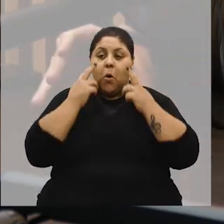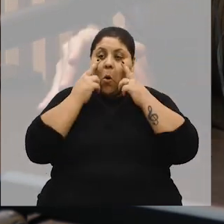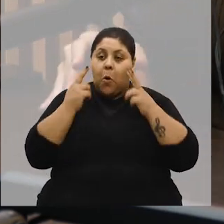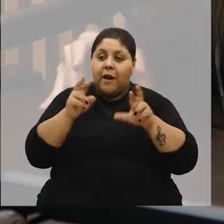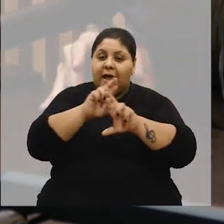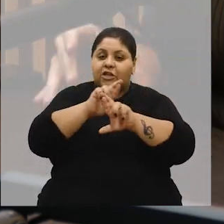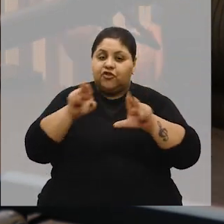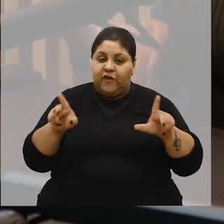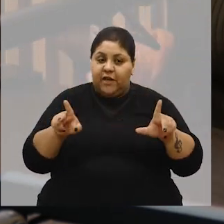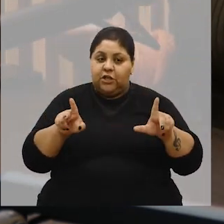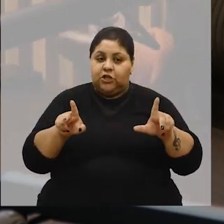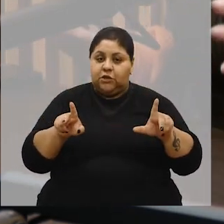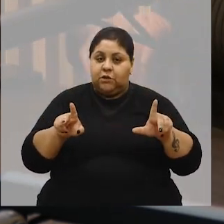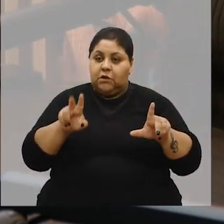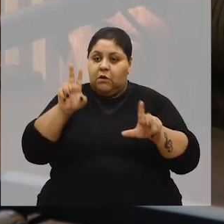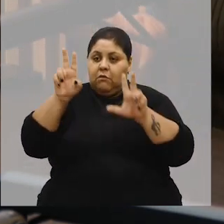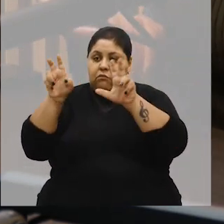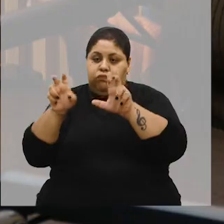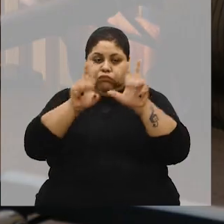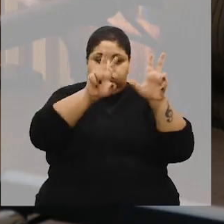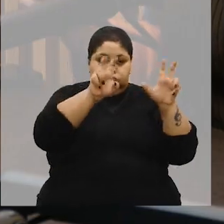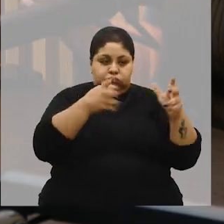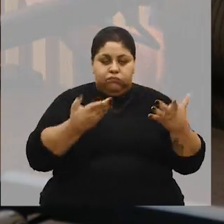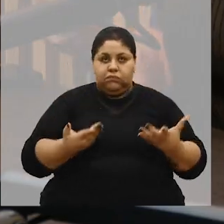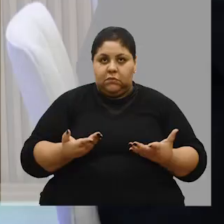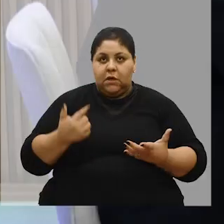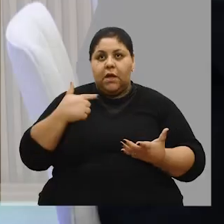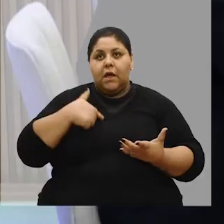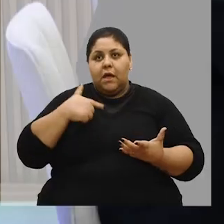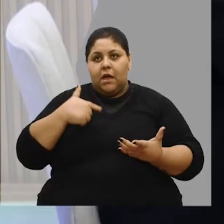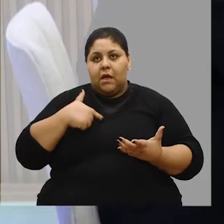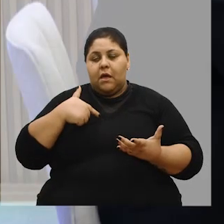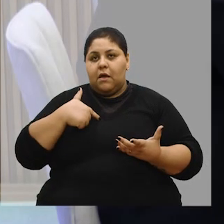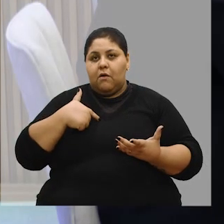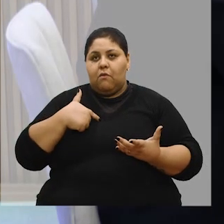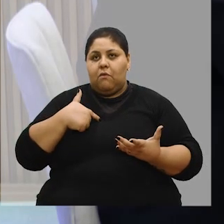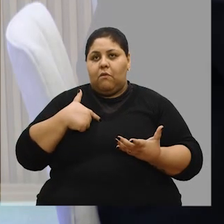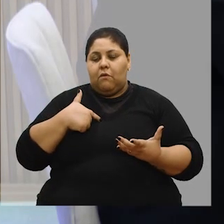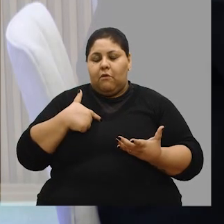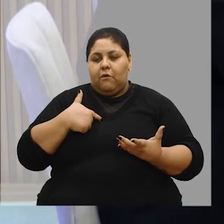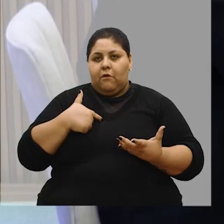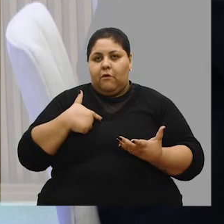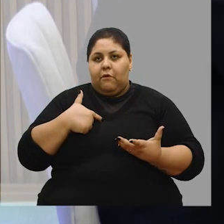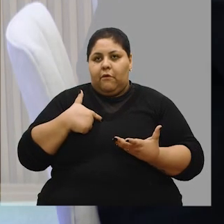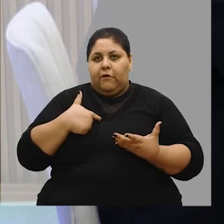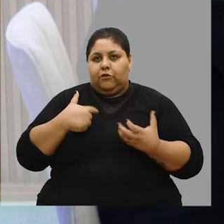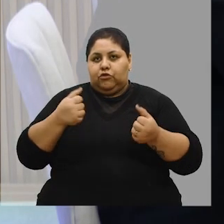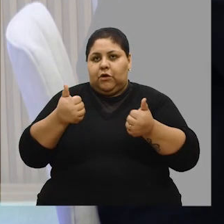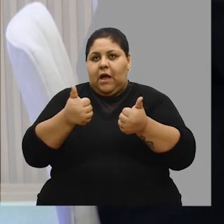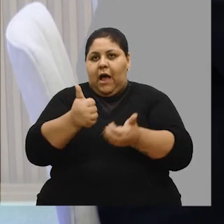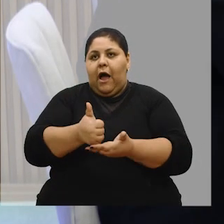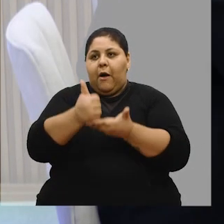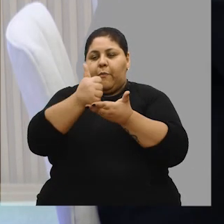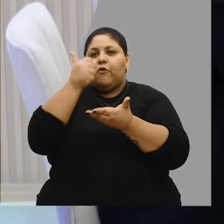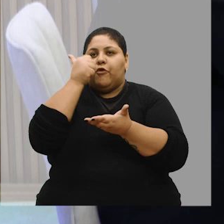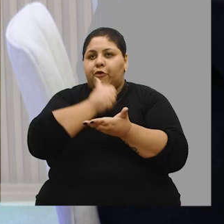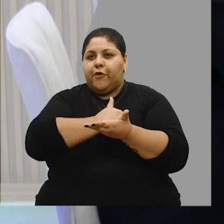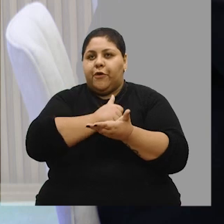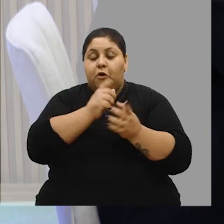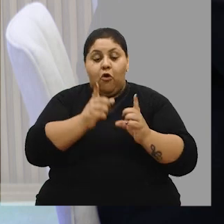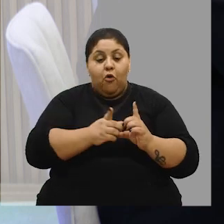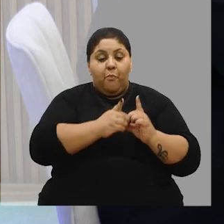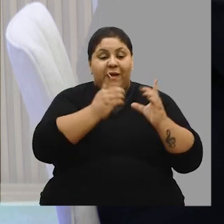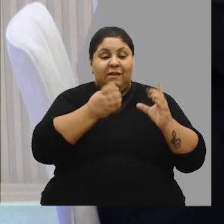diferentes para as temáticas, né? Eu puxo para o meu lado, que é o lado das mulheres. Apesar de nós termos uma democracia muito jovem, o momento em que começou